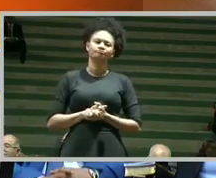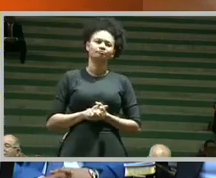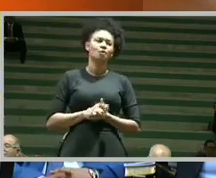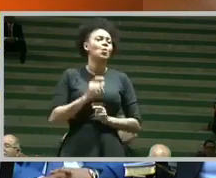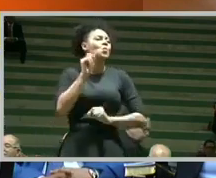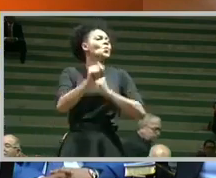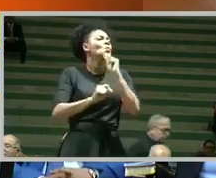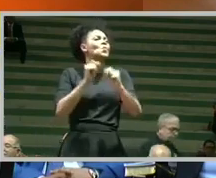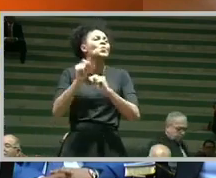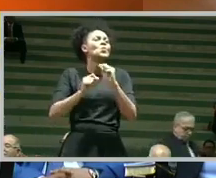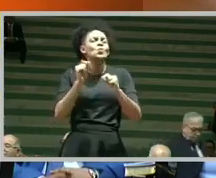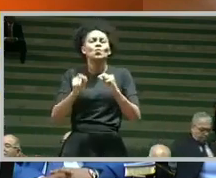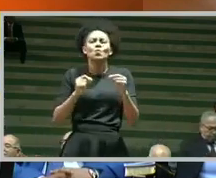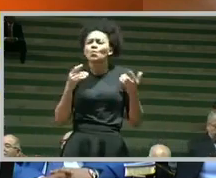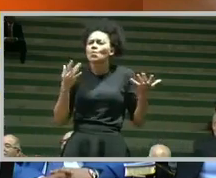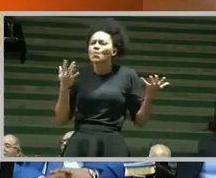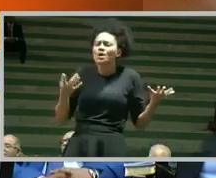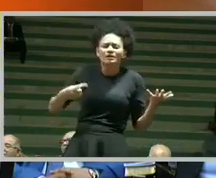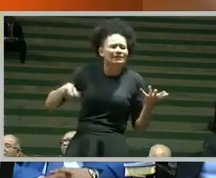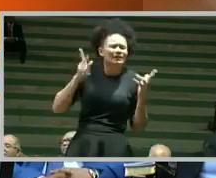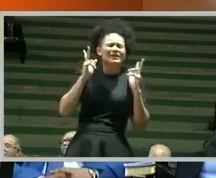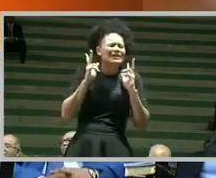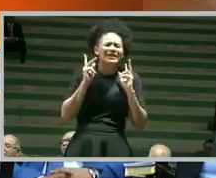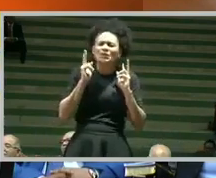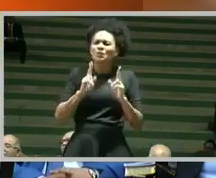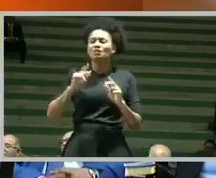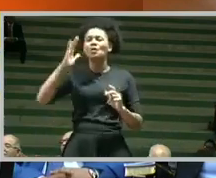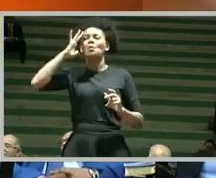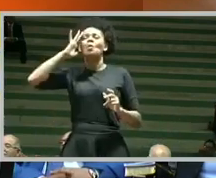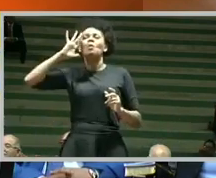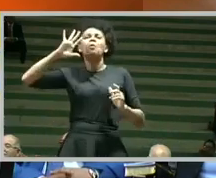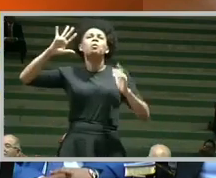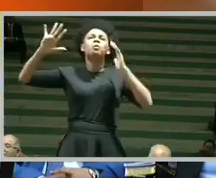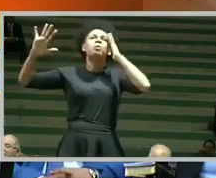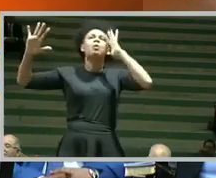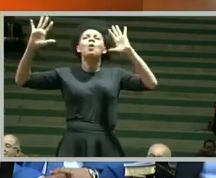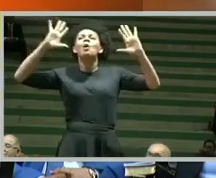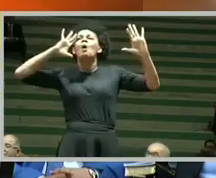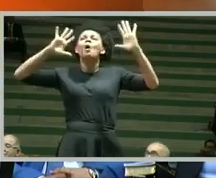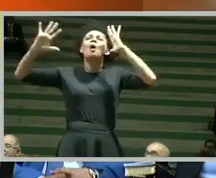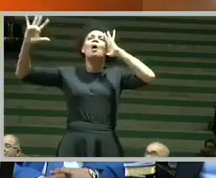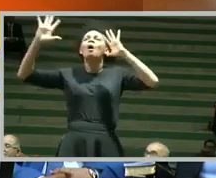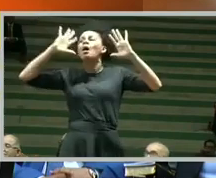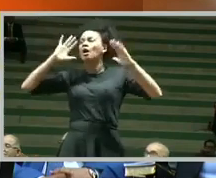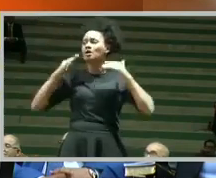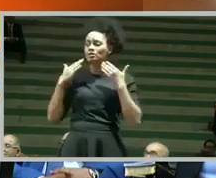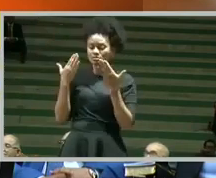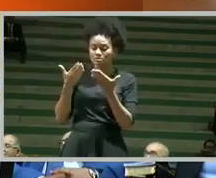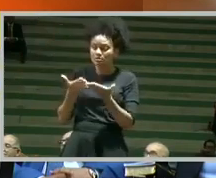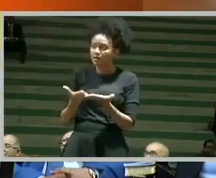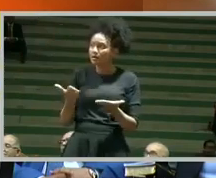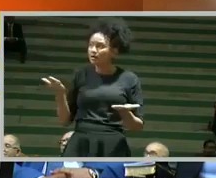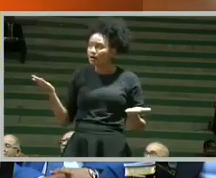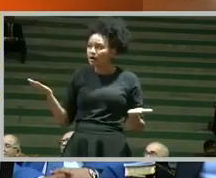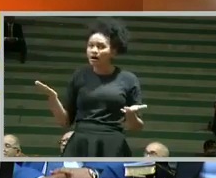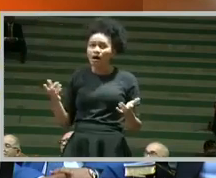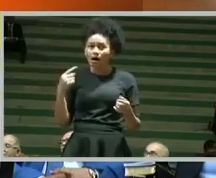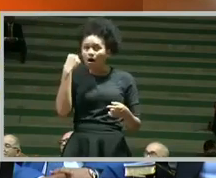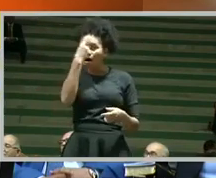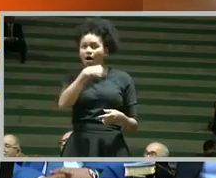O que é ficar como quem sonha? É isso aqui, pastor Jairo.